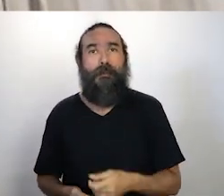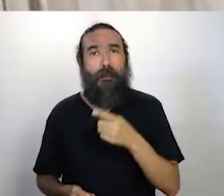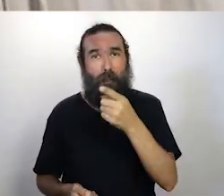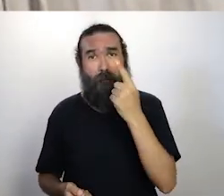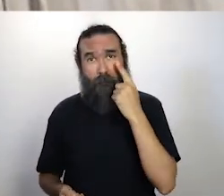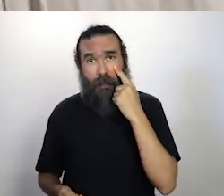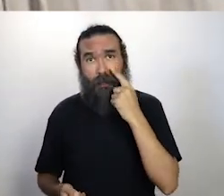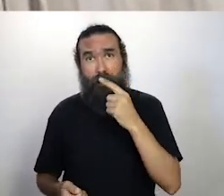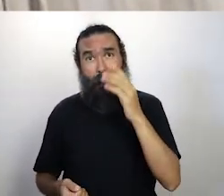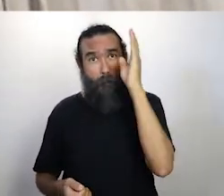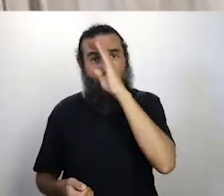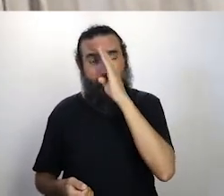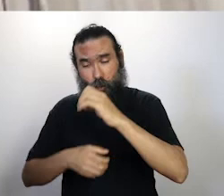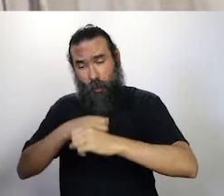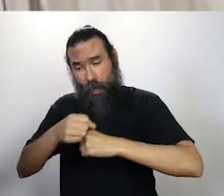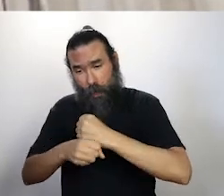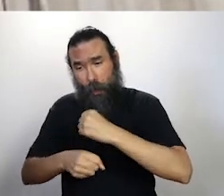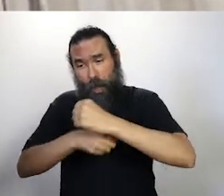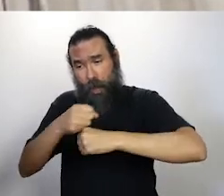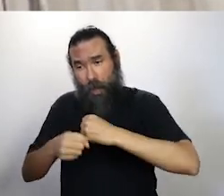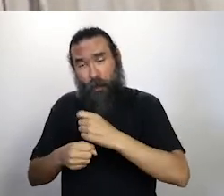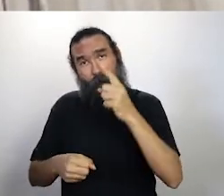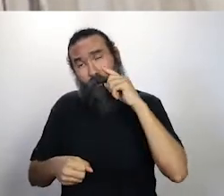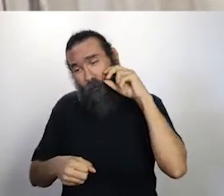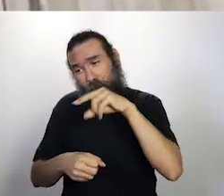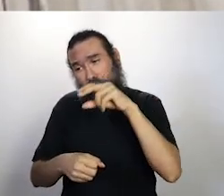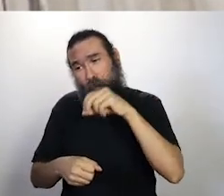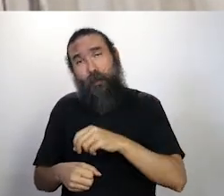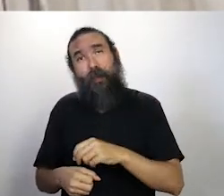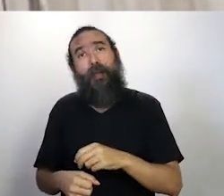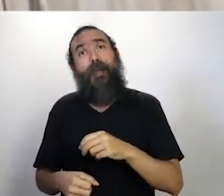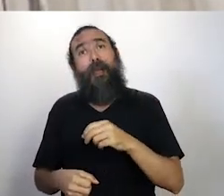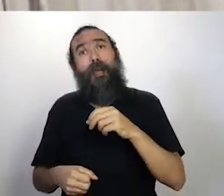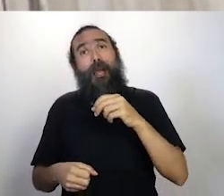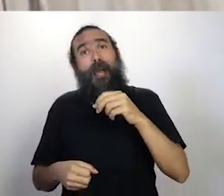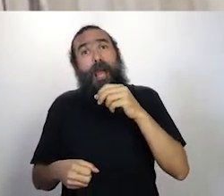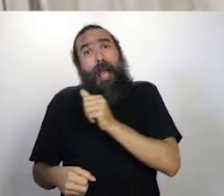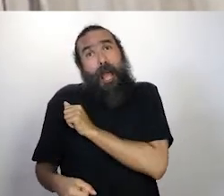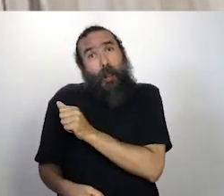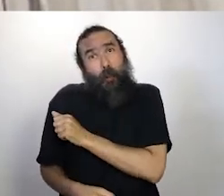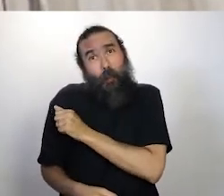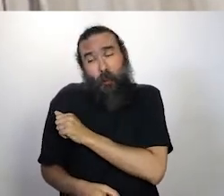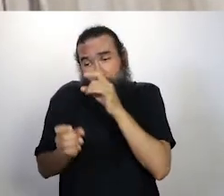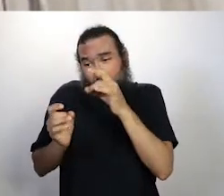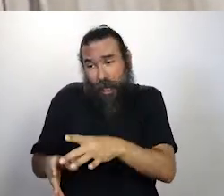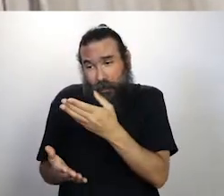anos, é de R$214 bilhões para a economia. Por aluno, de